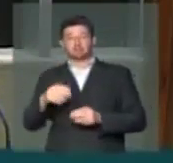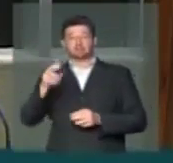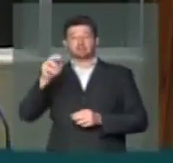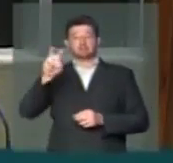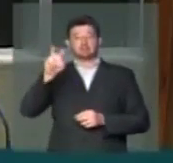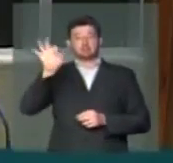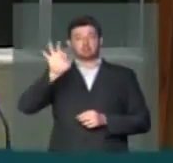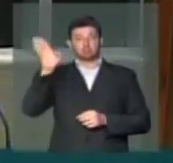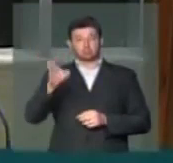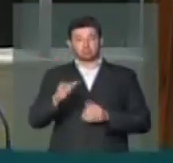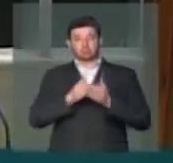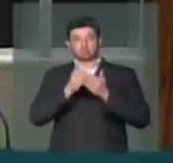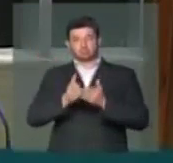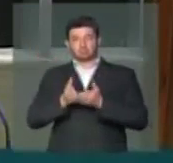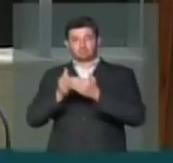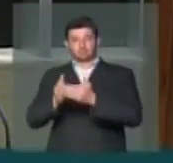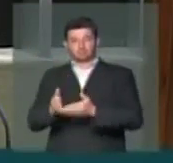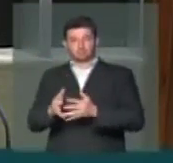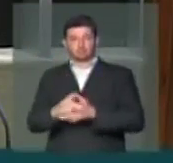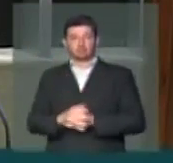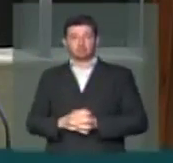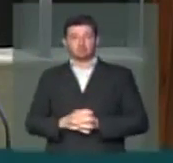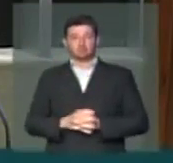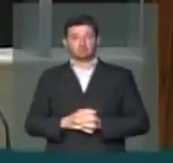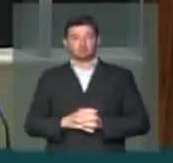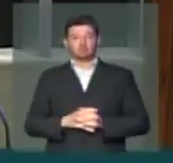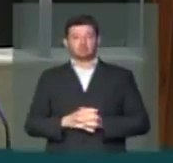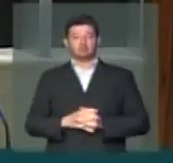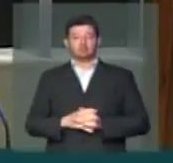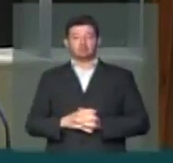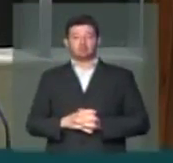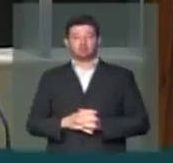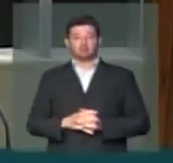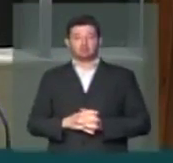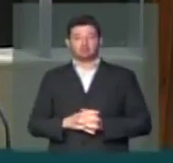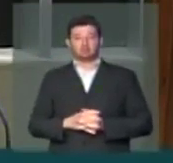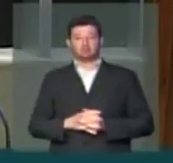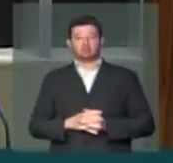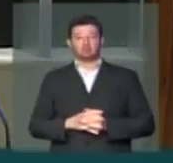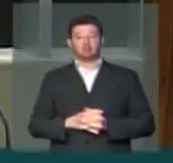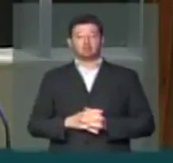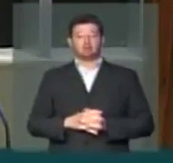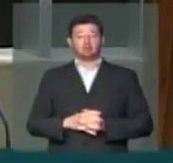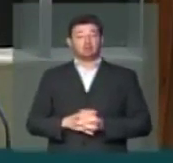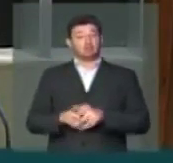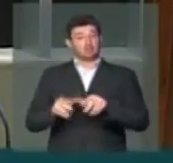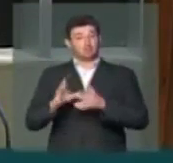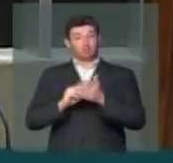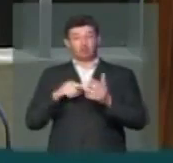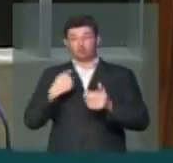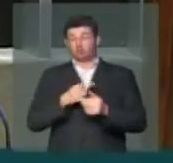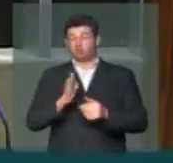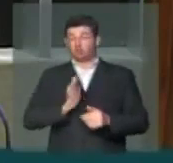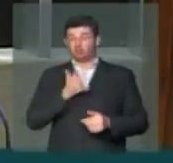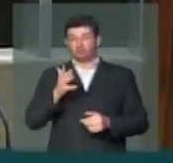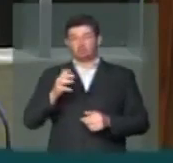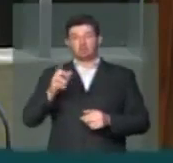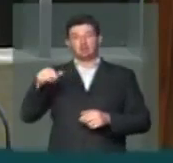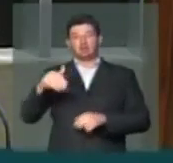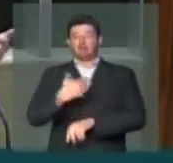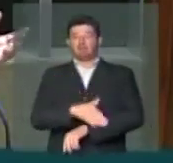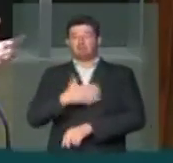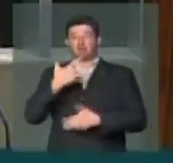hidroviário e 5% dutoviários. Já há distorções aí nesse nosso modelo